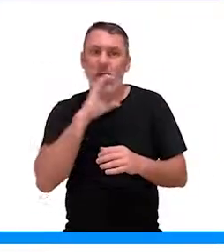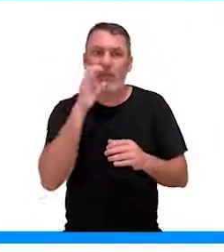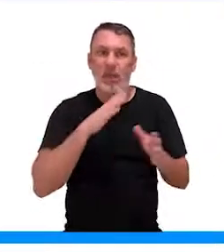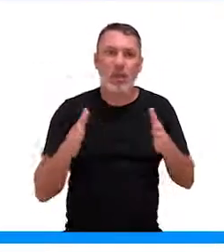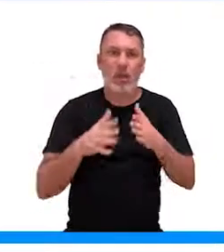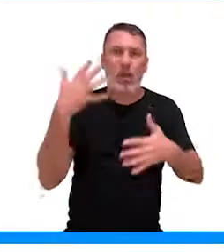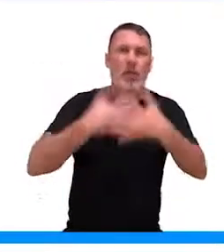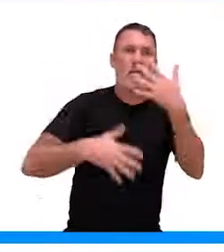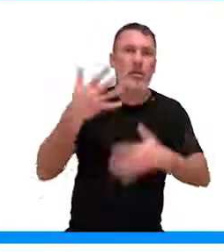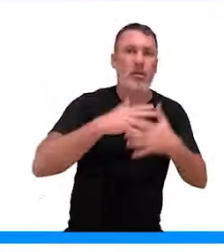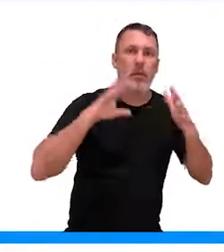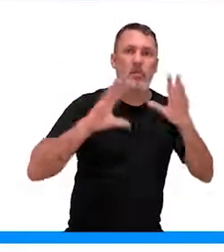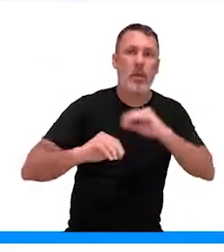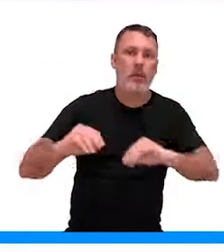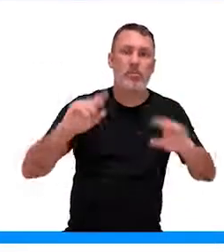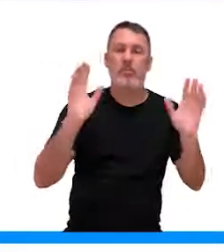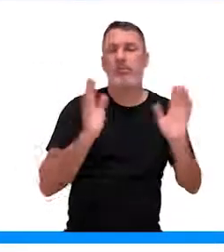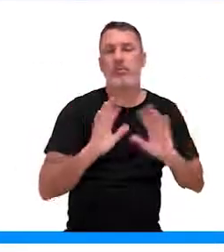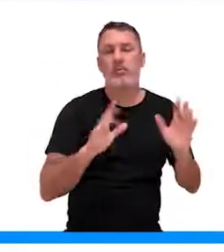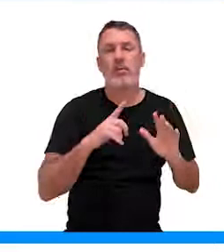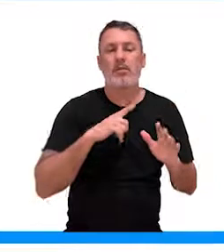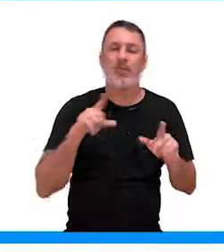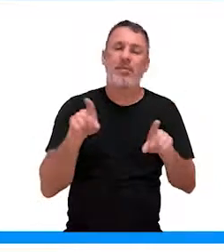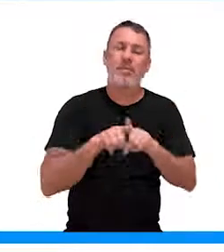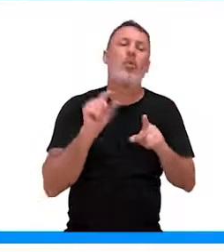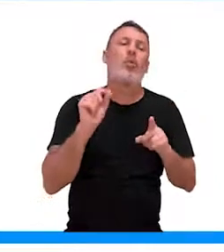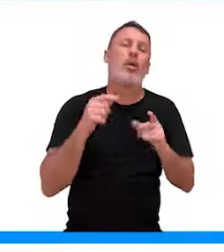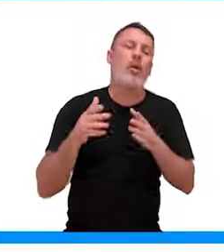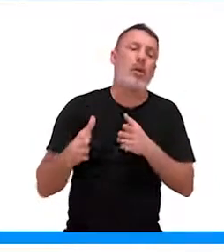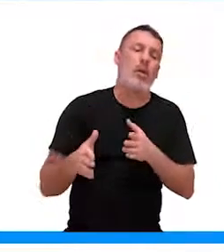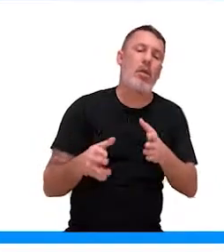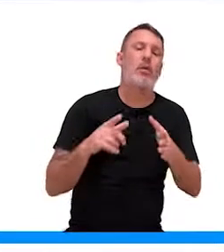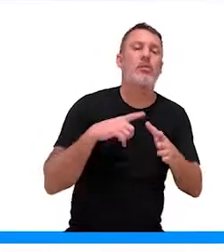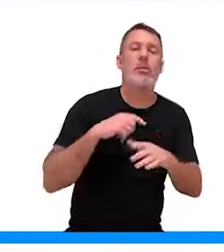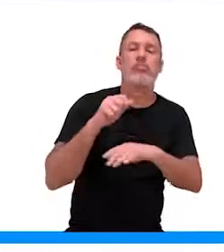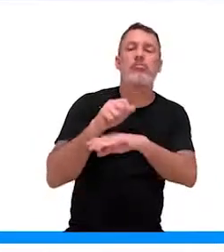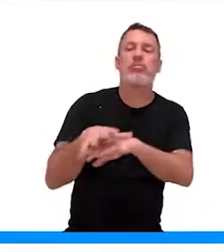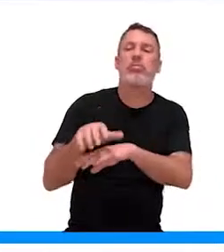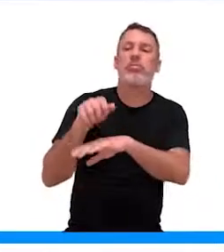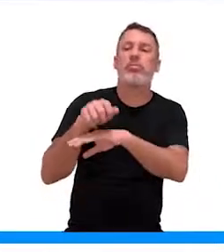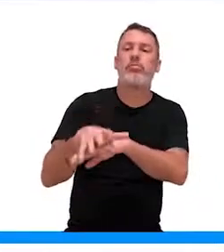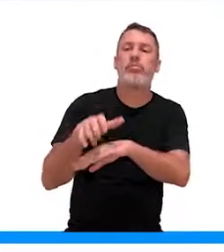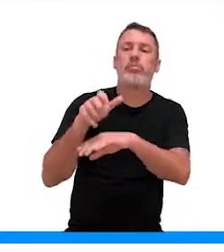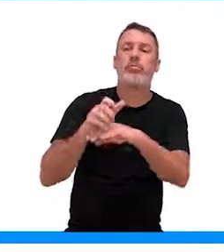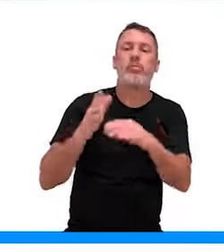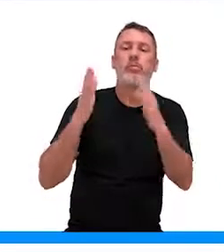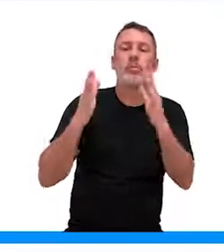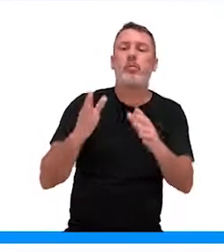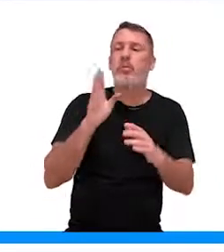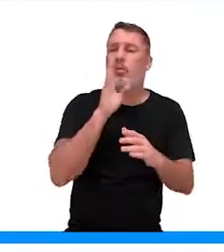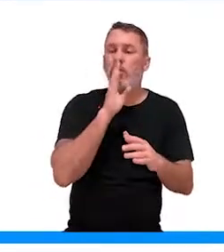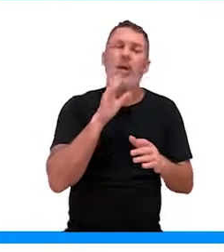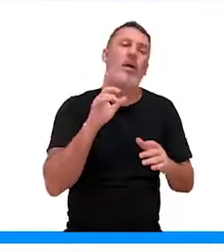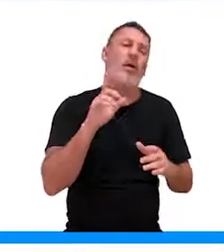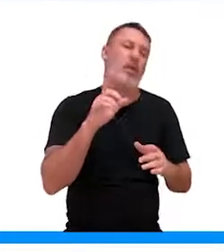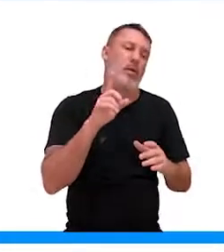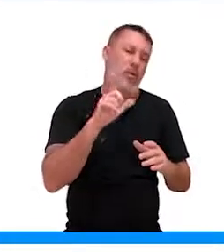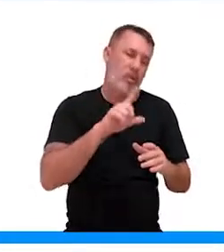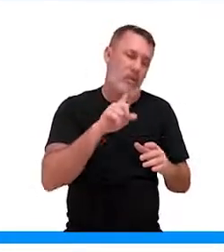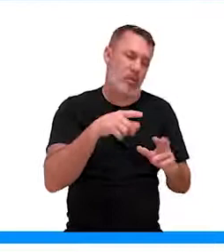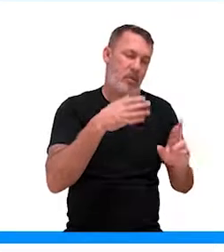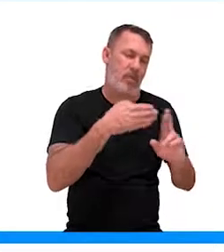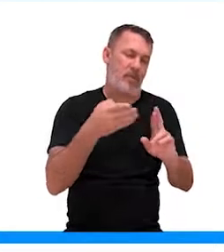a vazão estável, tudo bem? Então, lógico que nós estamos nos referindo aqui a